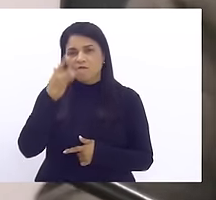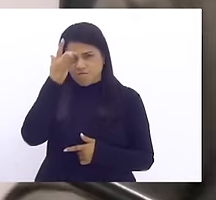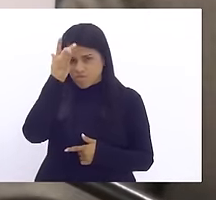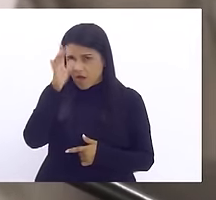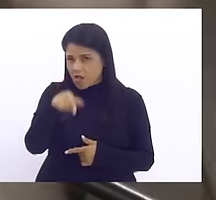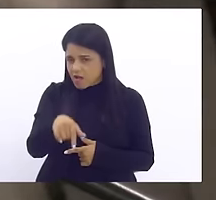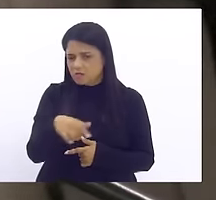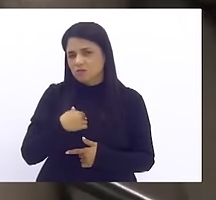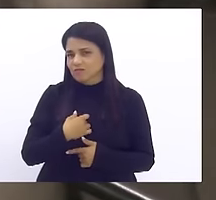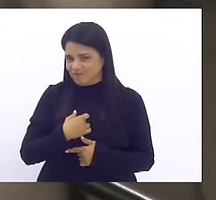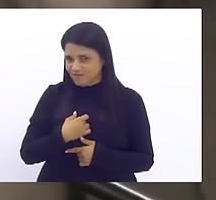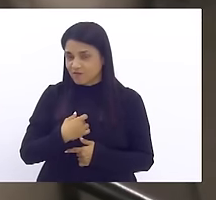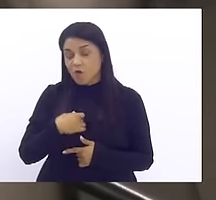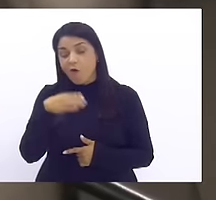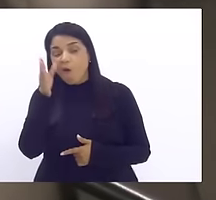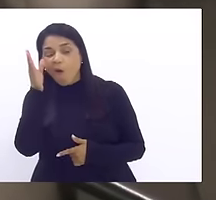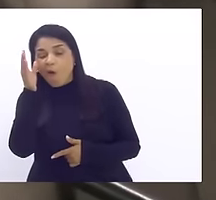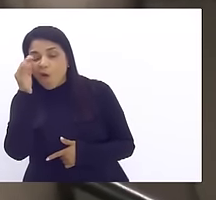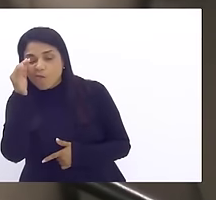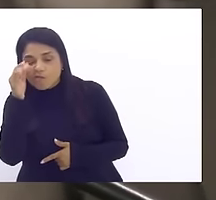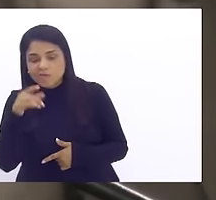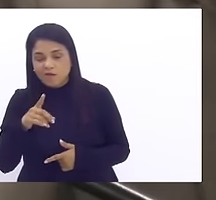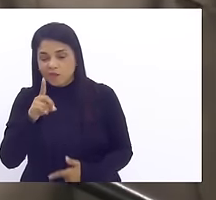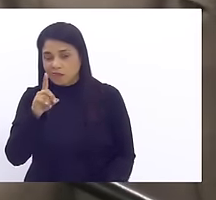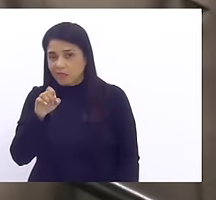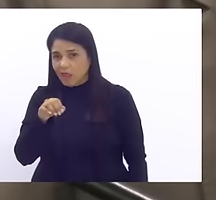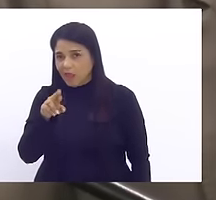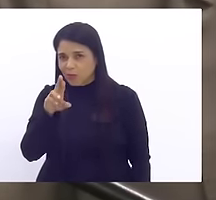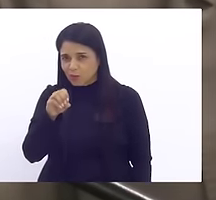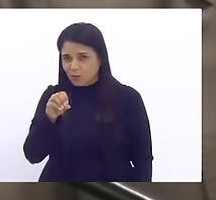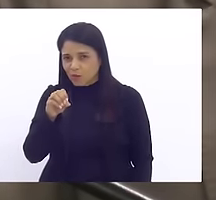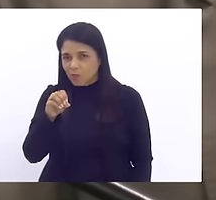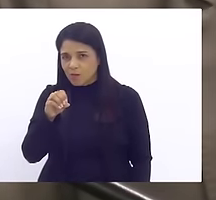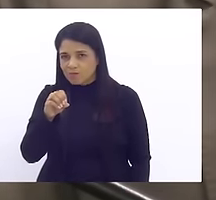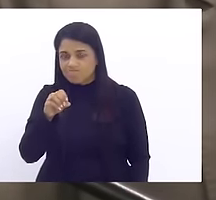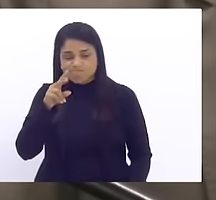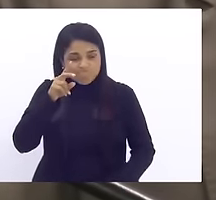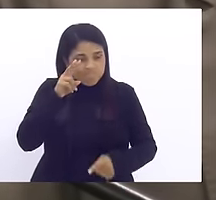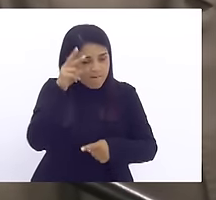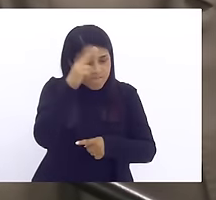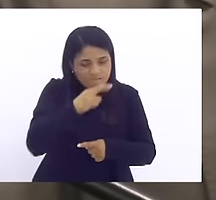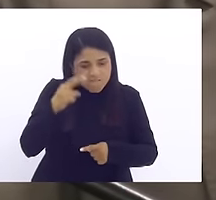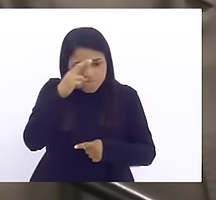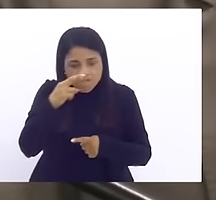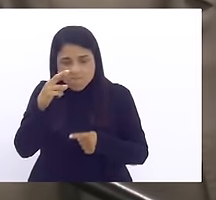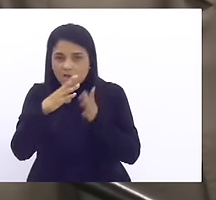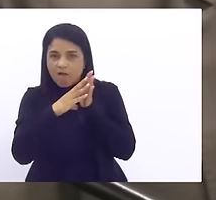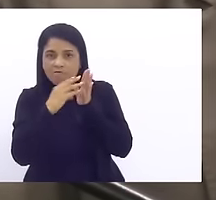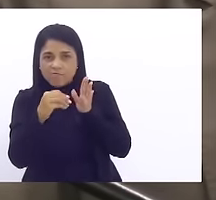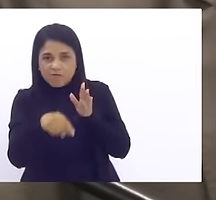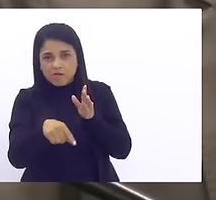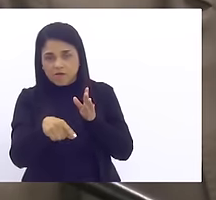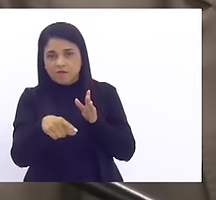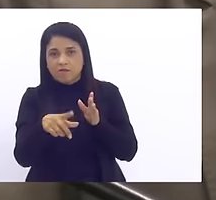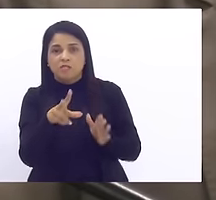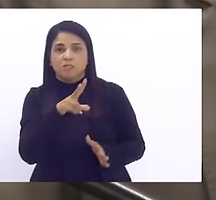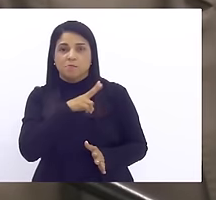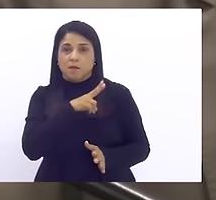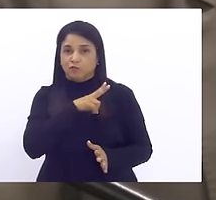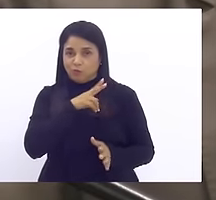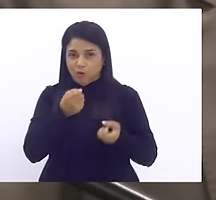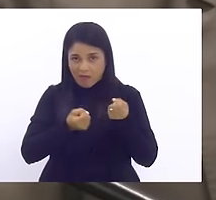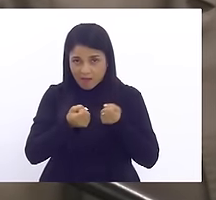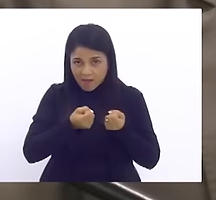você se observarem como o Detro bate em cima das vans e do transporte alternativo É surreal mas